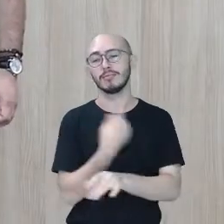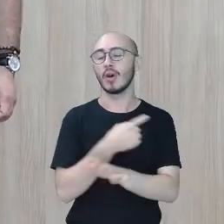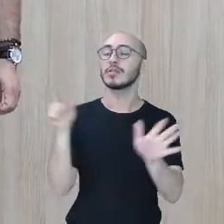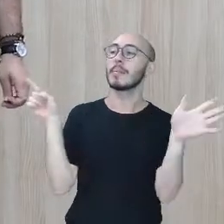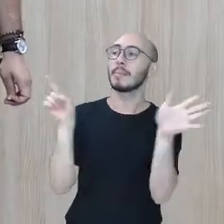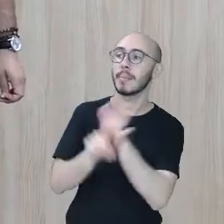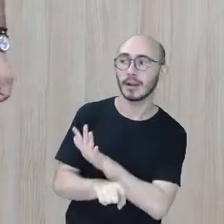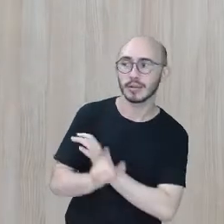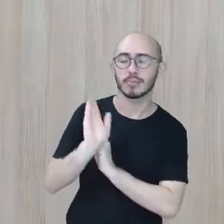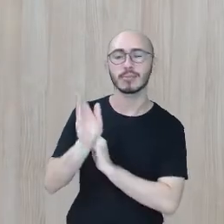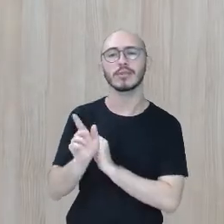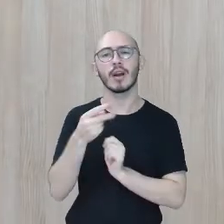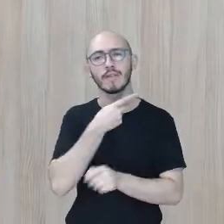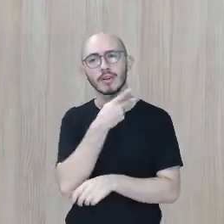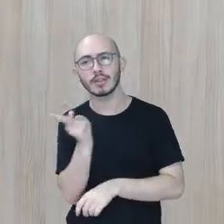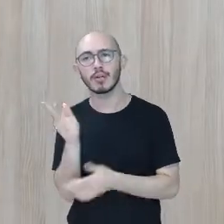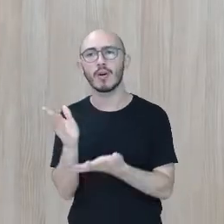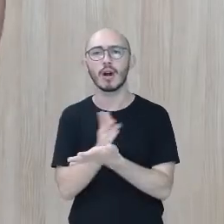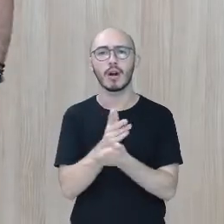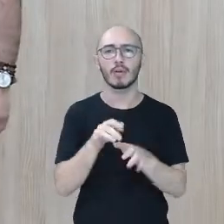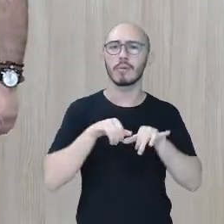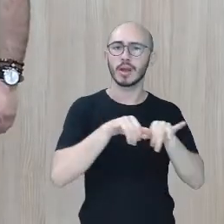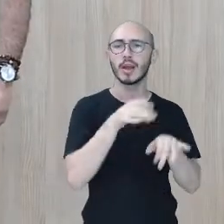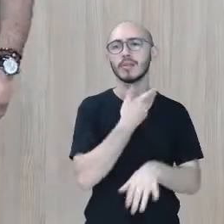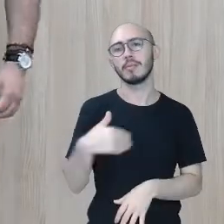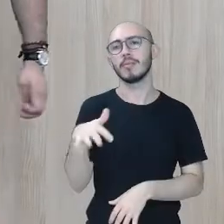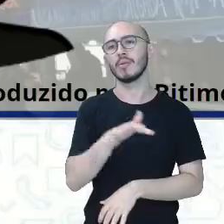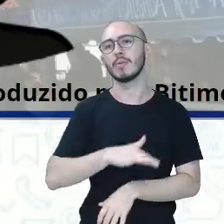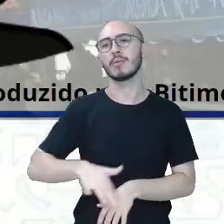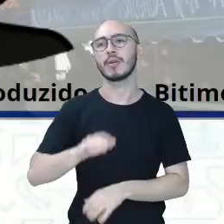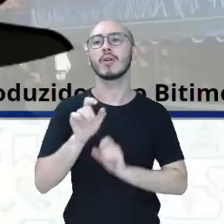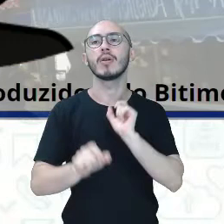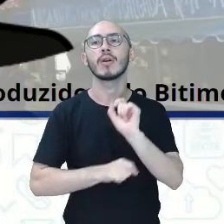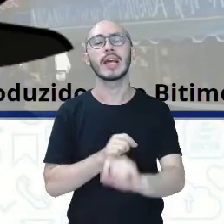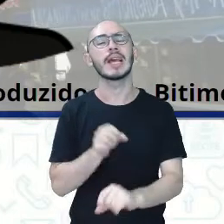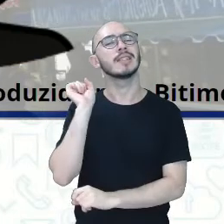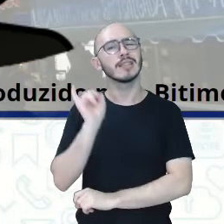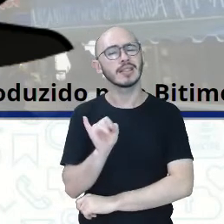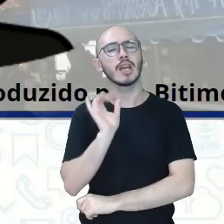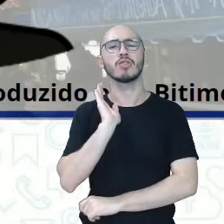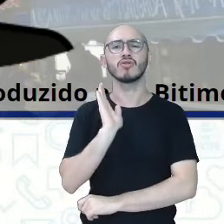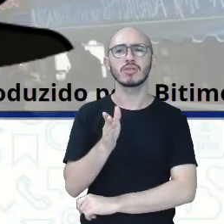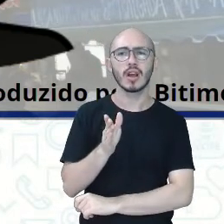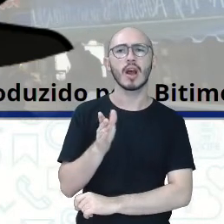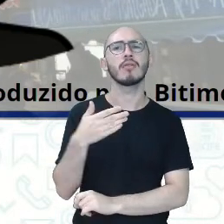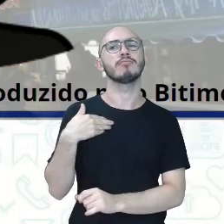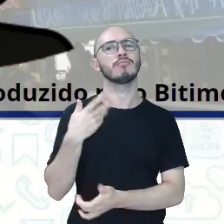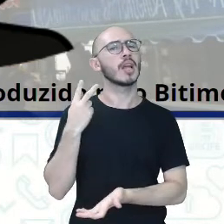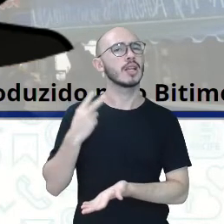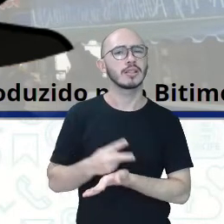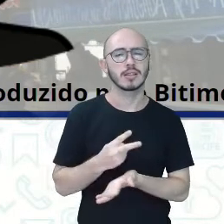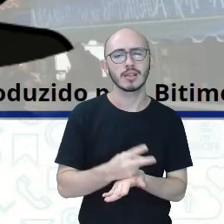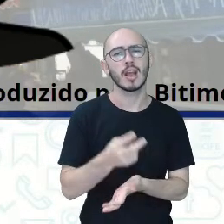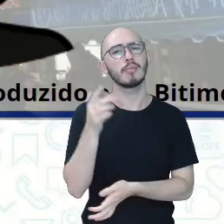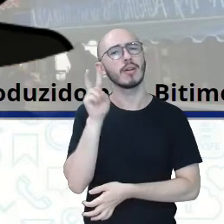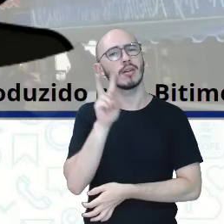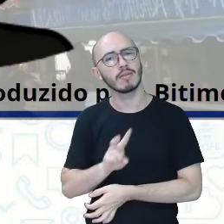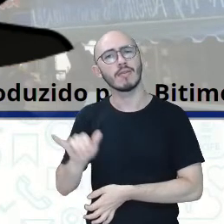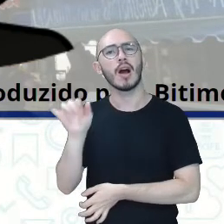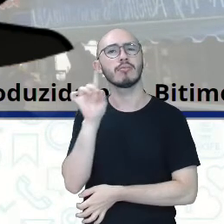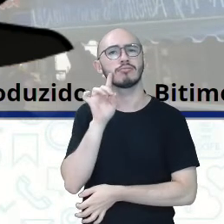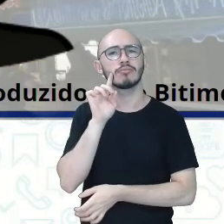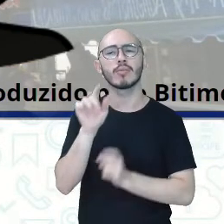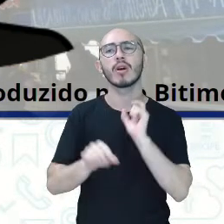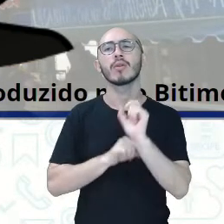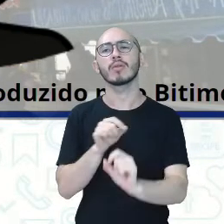já visitou algum mercado público da sua cidade e se você visitou ou frequenta algum mercado público da sua cidade, o